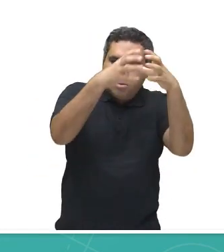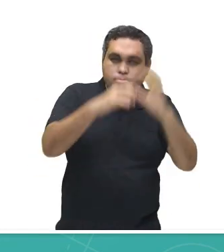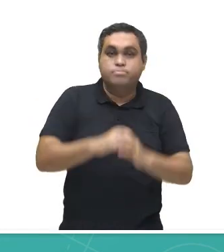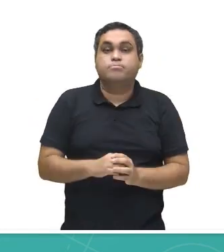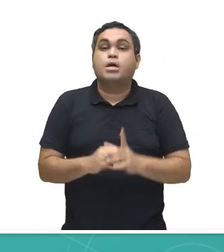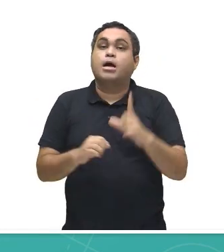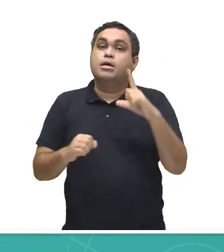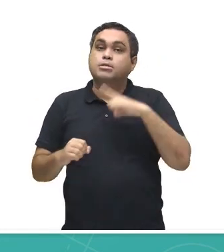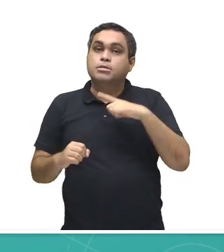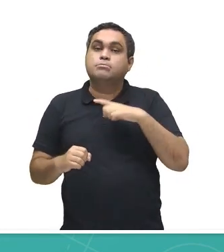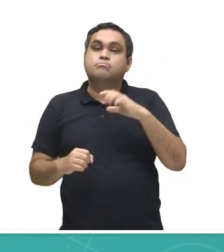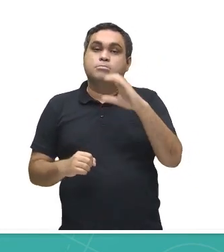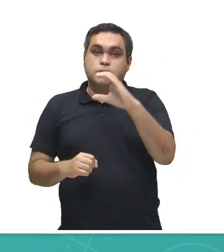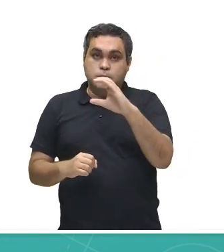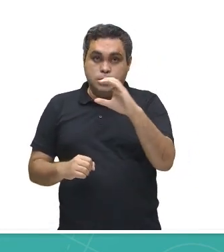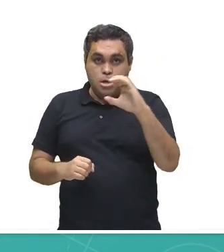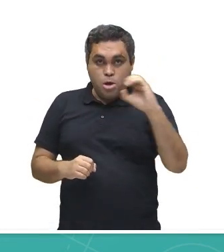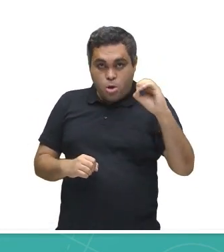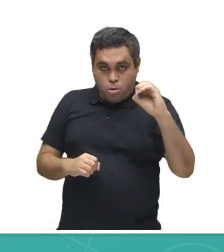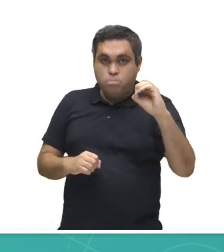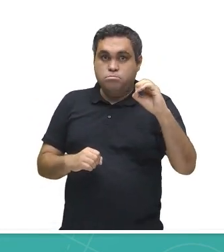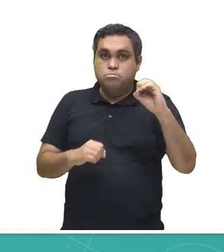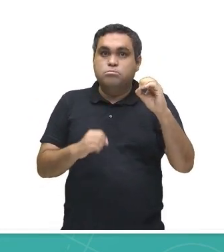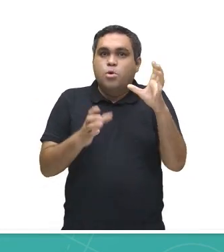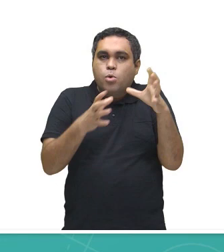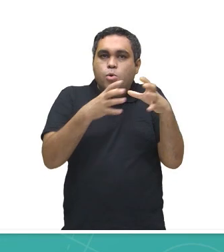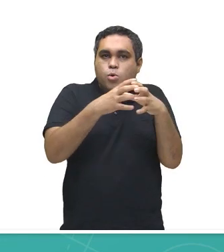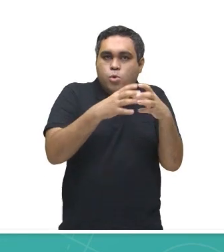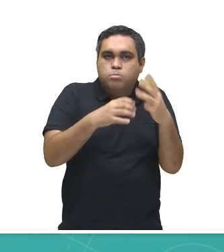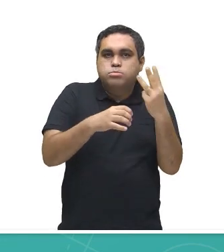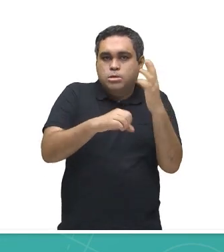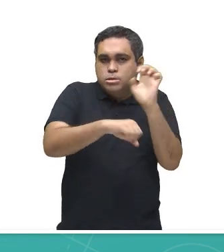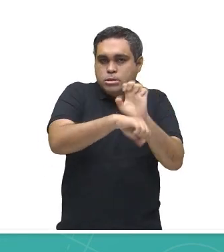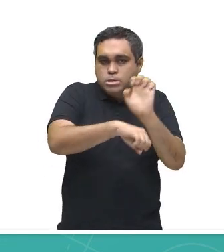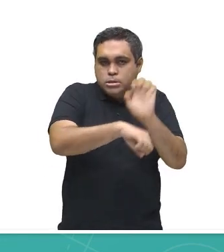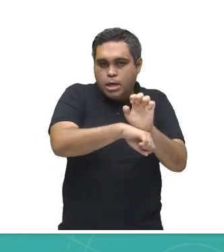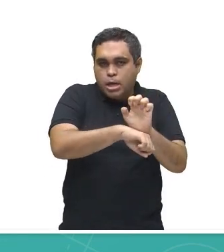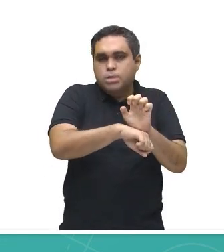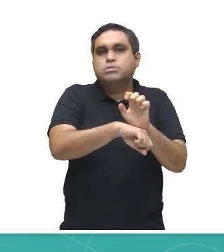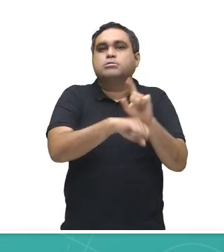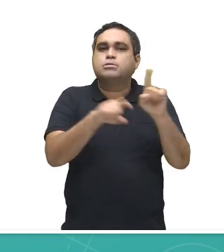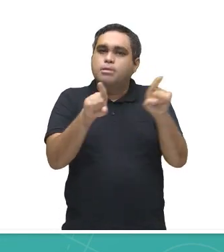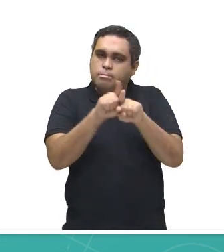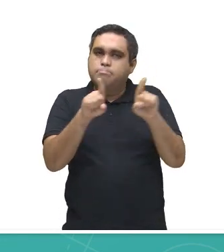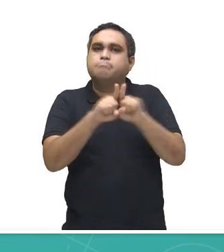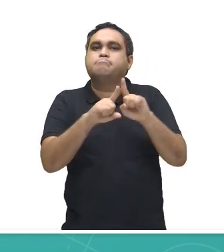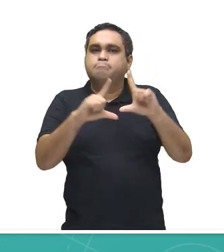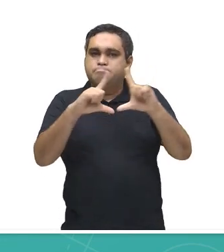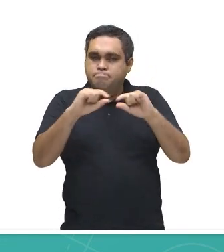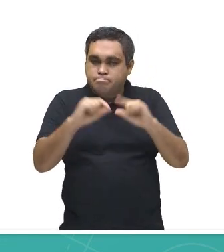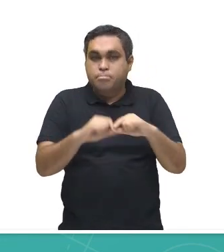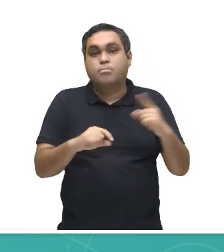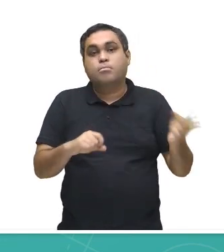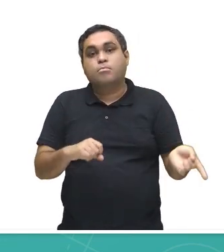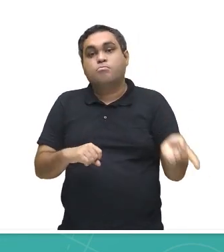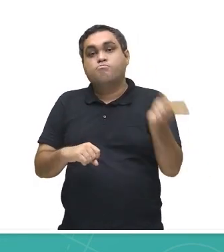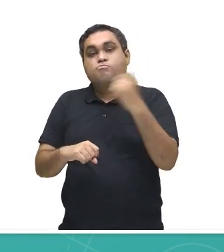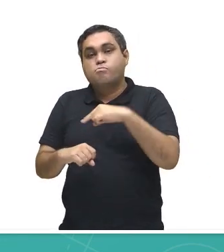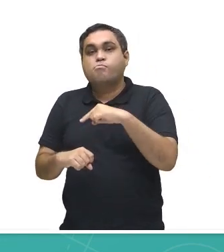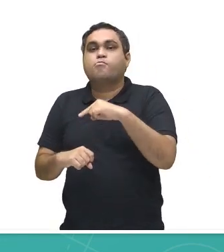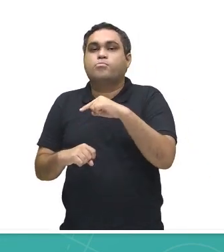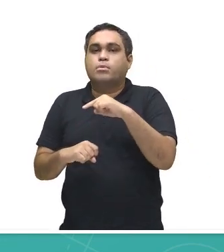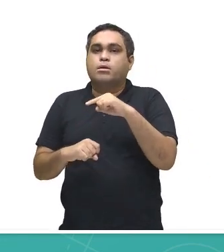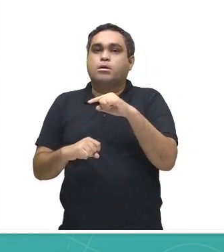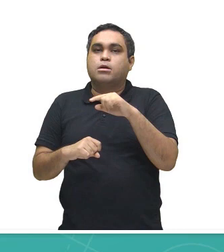região centro-oeste, formado por 3 estados e mais o Distrito Federal. A região sudeste em vermelho, que